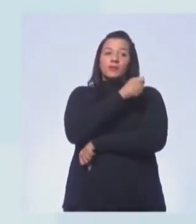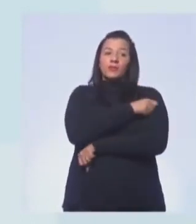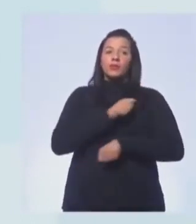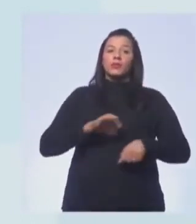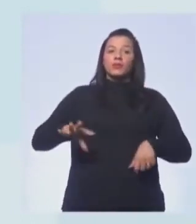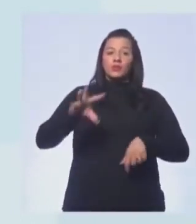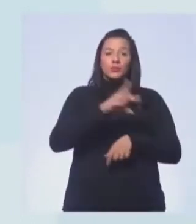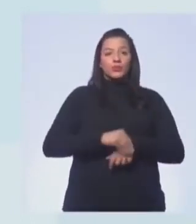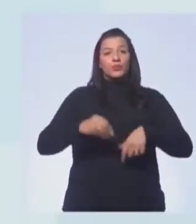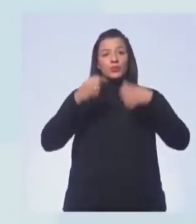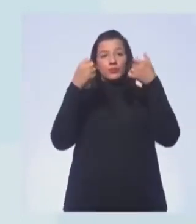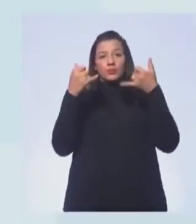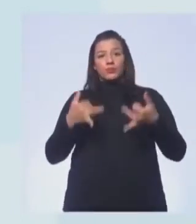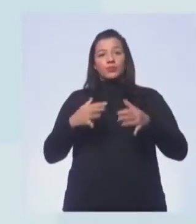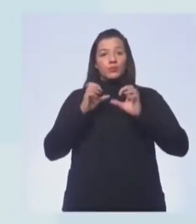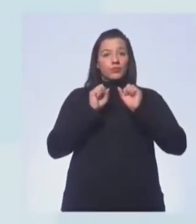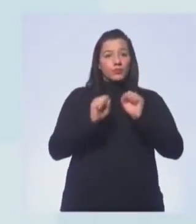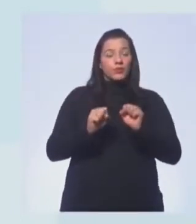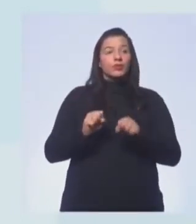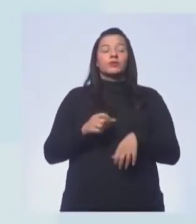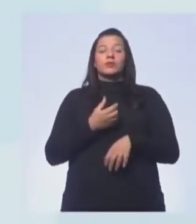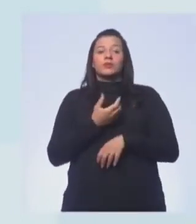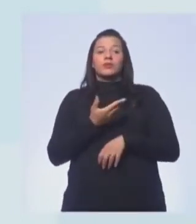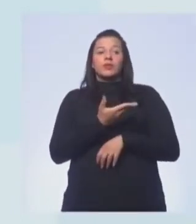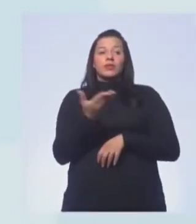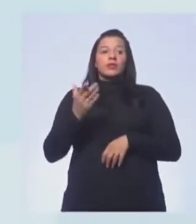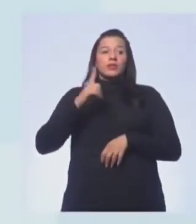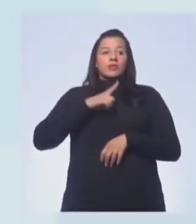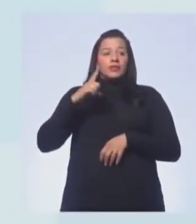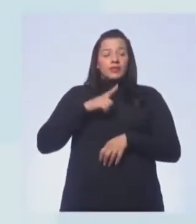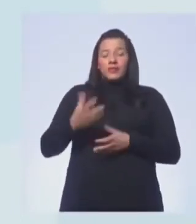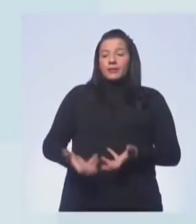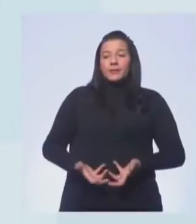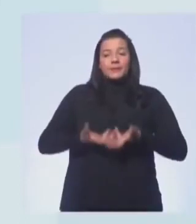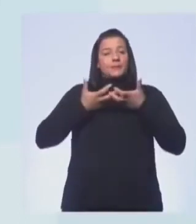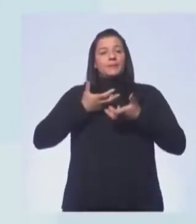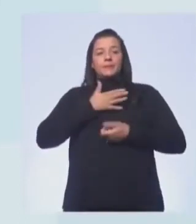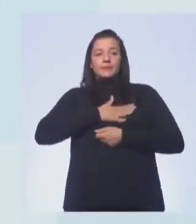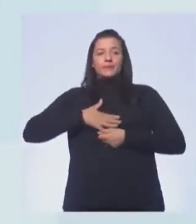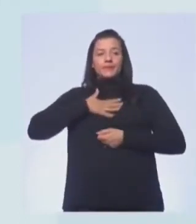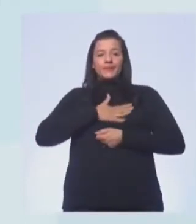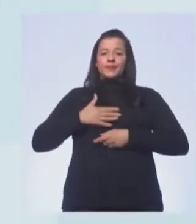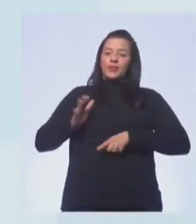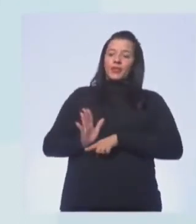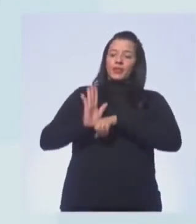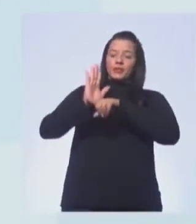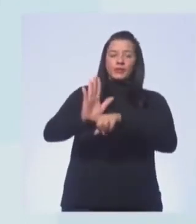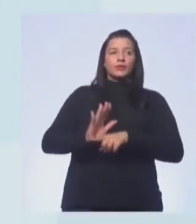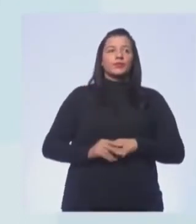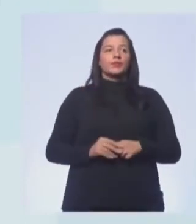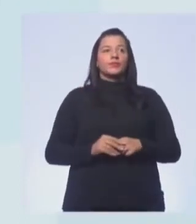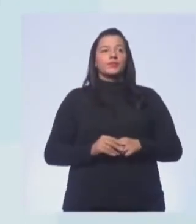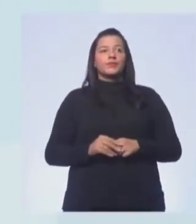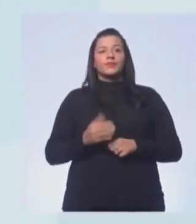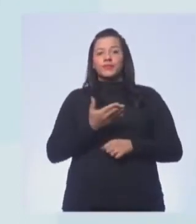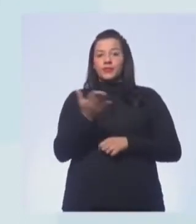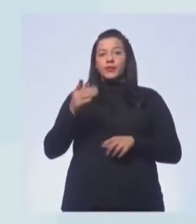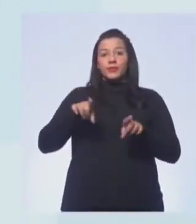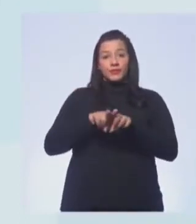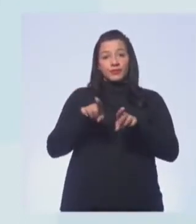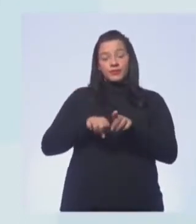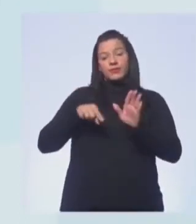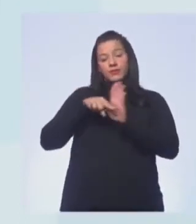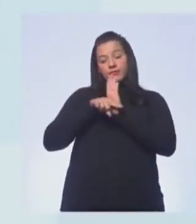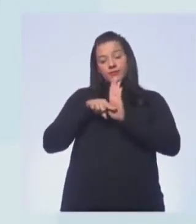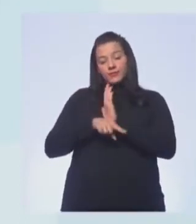leitura pode ser de muito ganho, muito prazerosa. Ajuda, né, nisso. Faça uma pesquisa sobre o